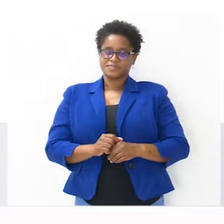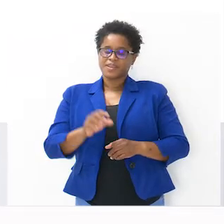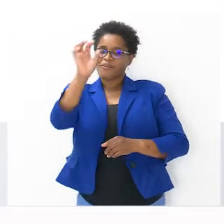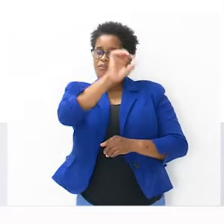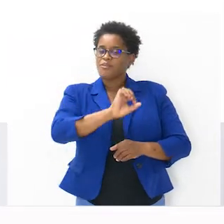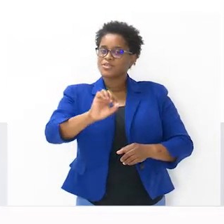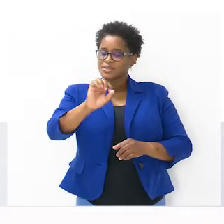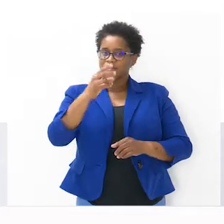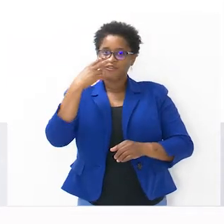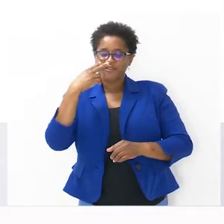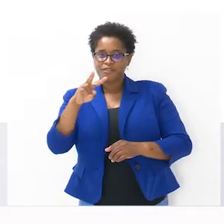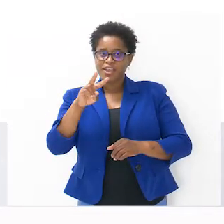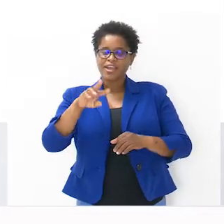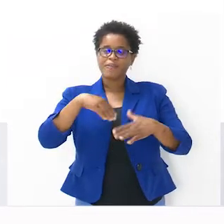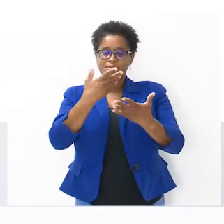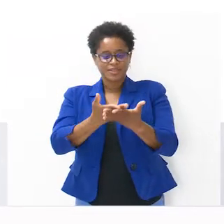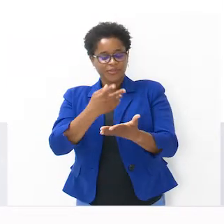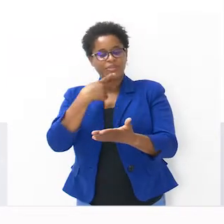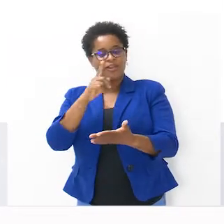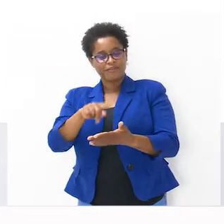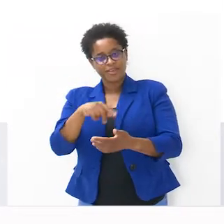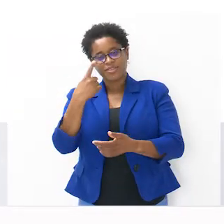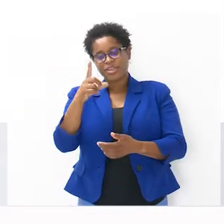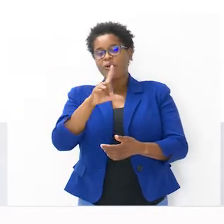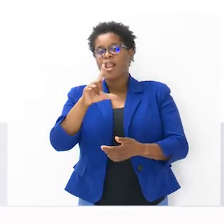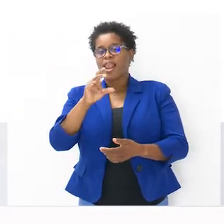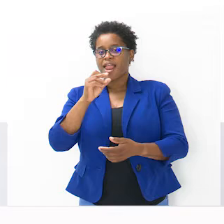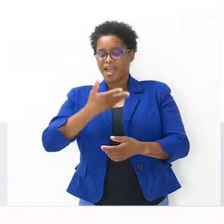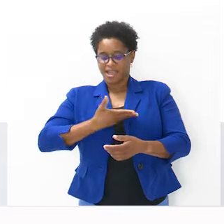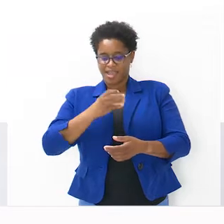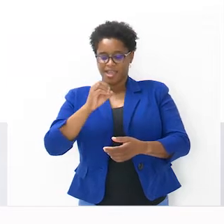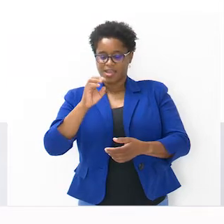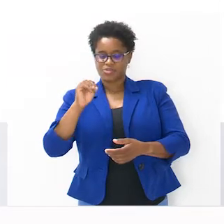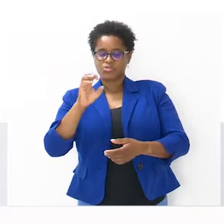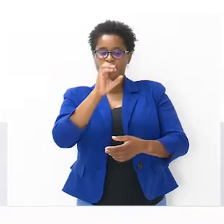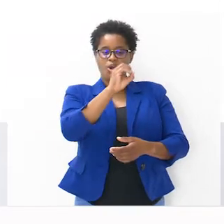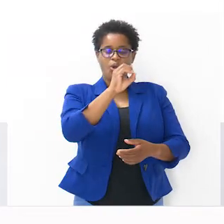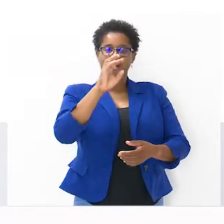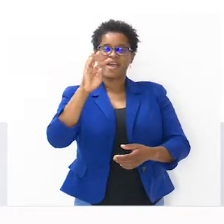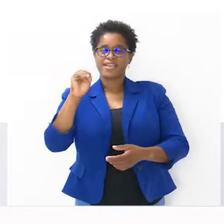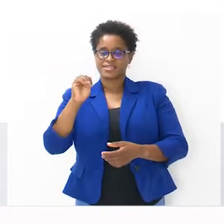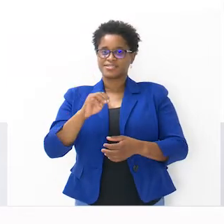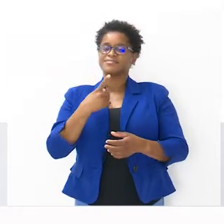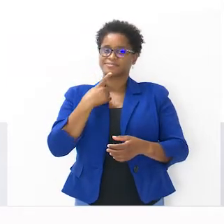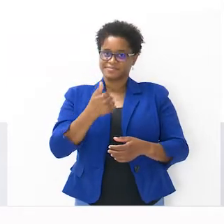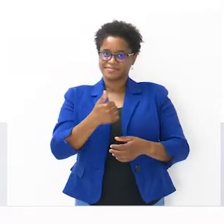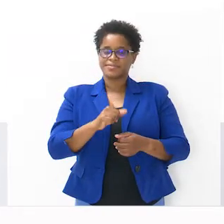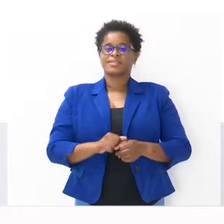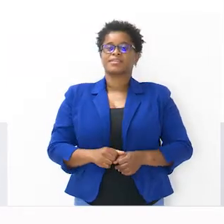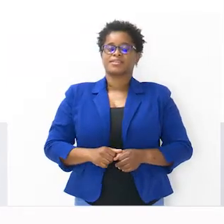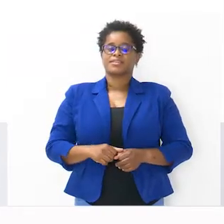vocês vão ver a representação que tem os lados OS, ok?